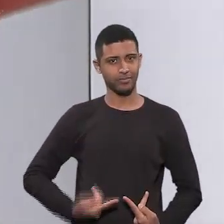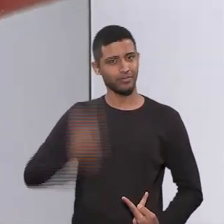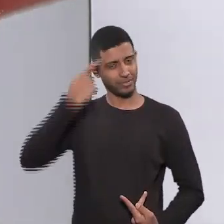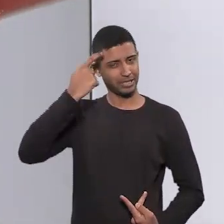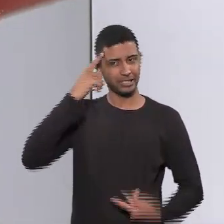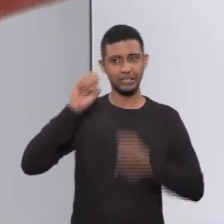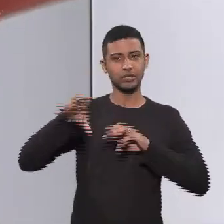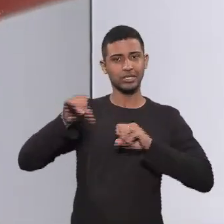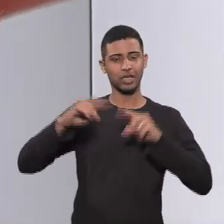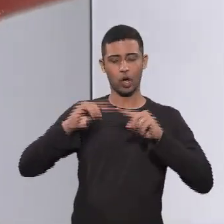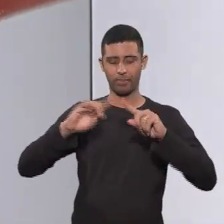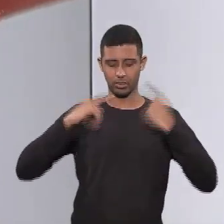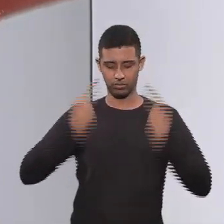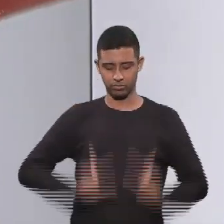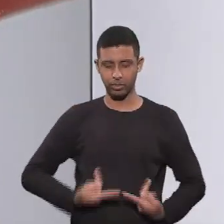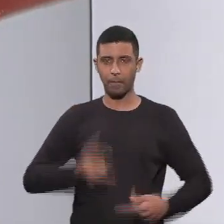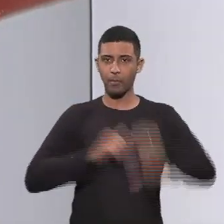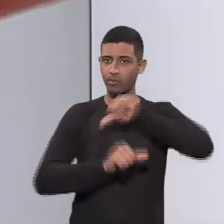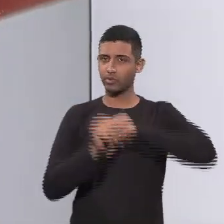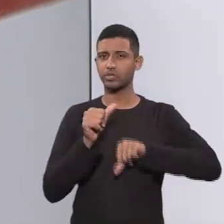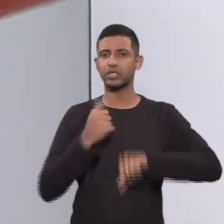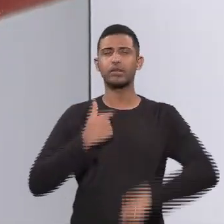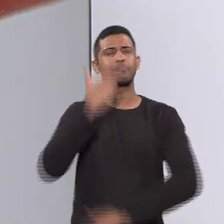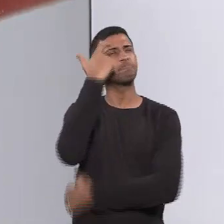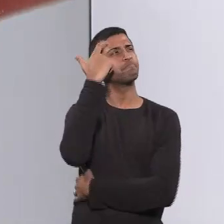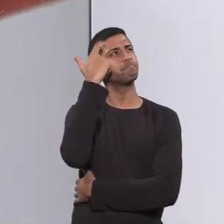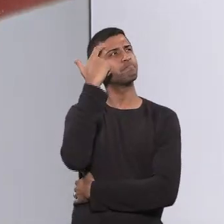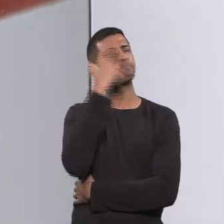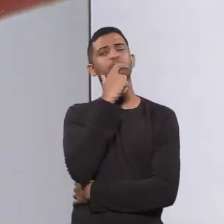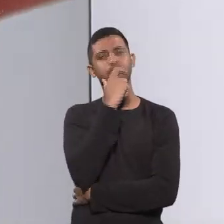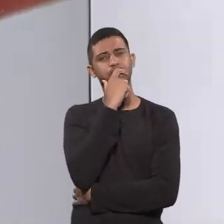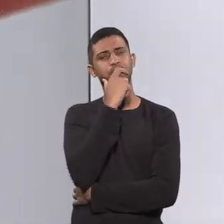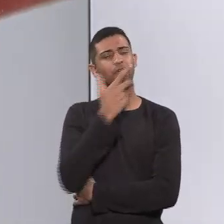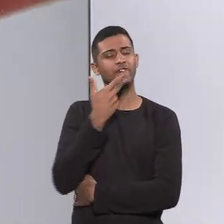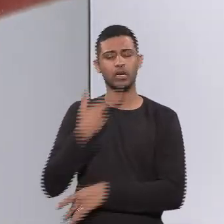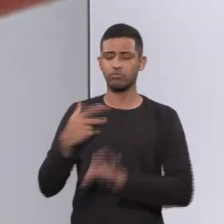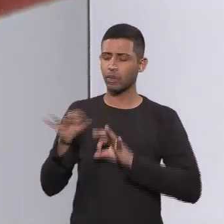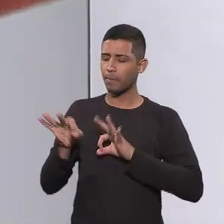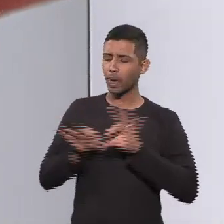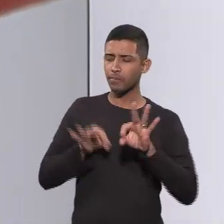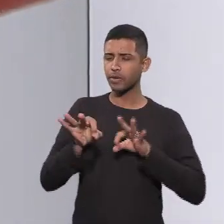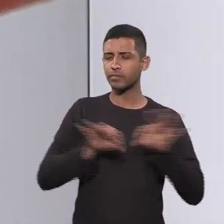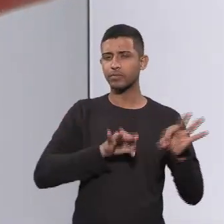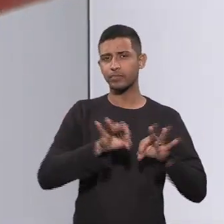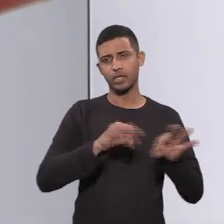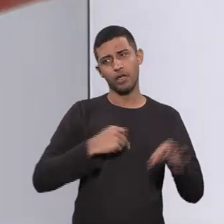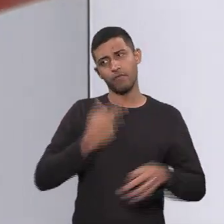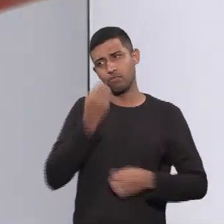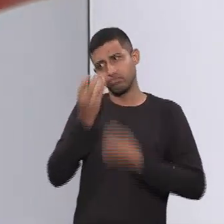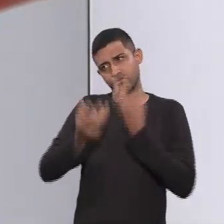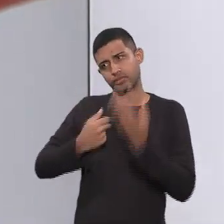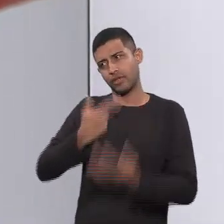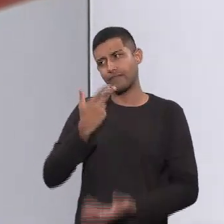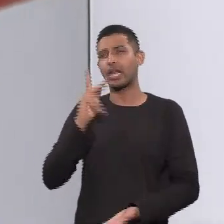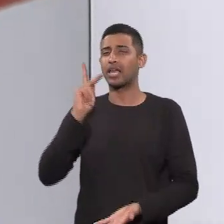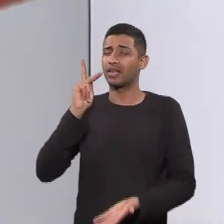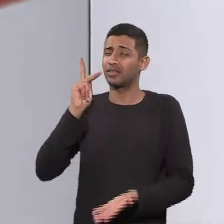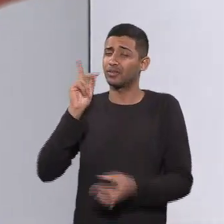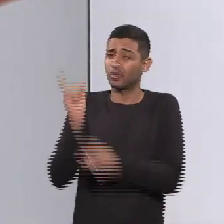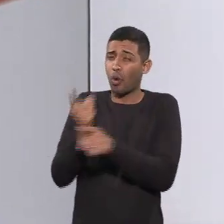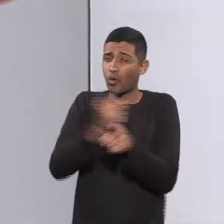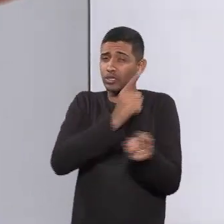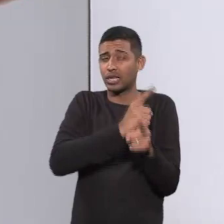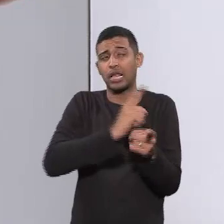educação é humanizar, Sim, né? sim. Então nesse sentido, assim, eu venho pensando muito sobre esses arranjos, né? E eu confesso a você que eu encontrei algumas